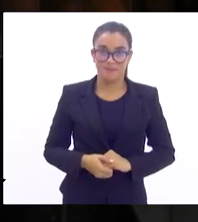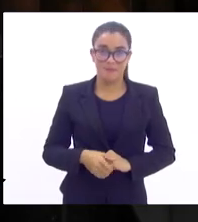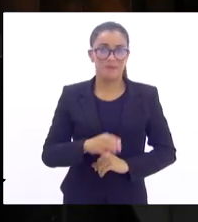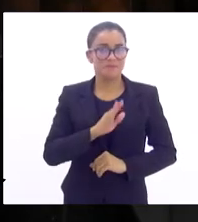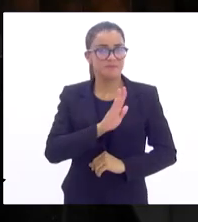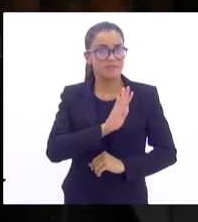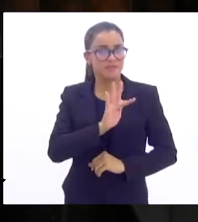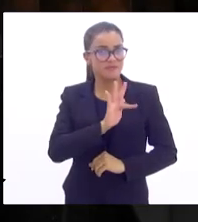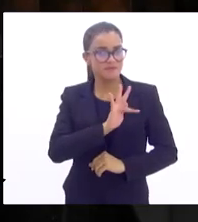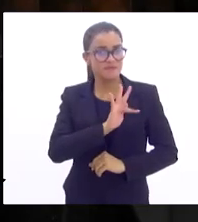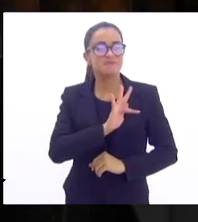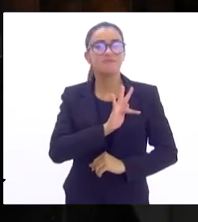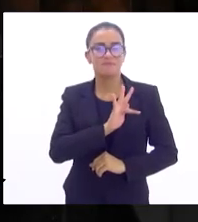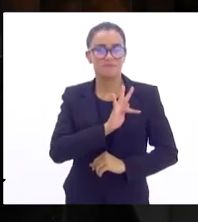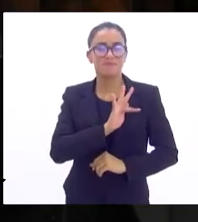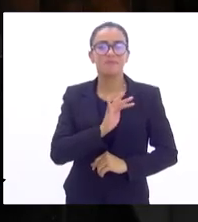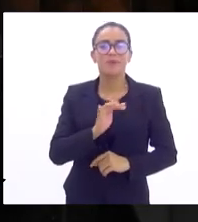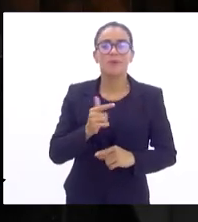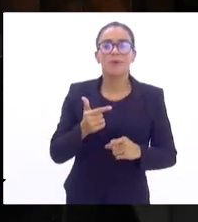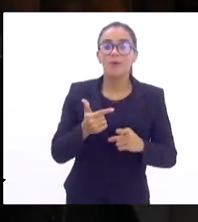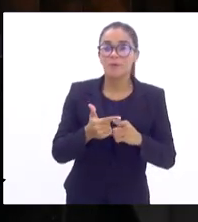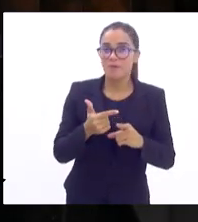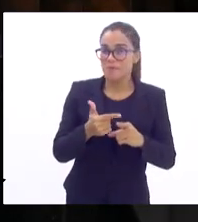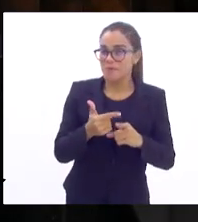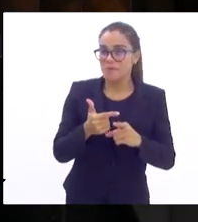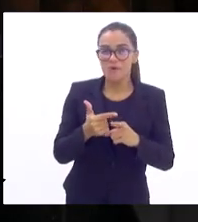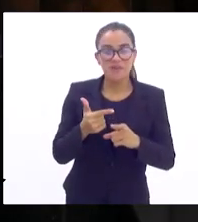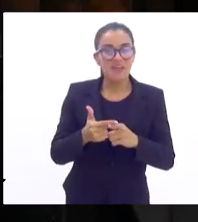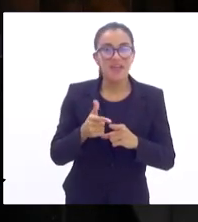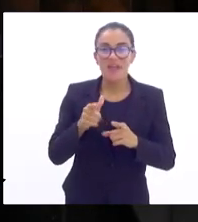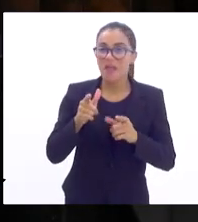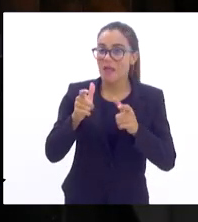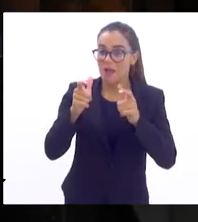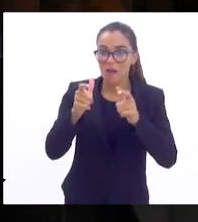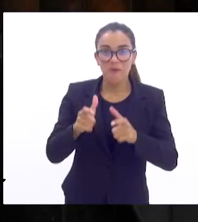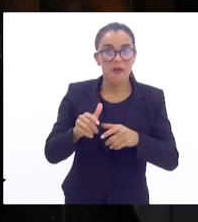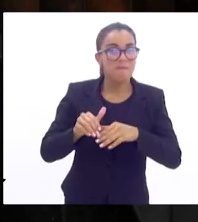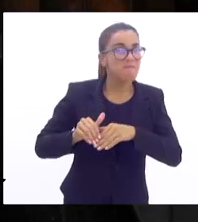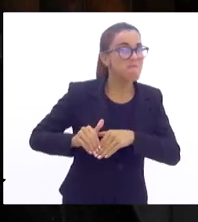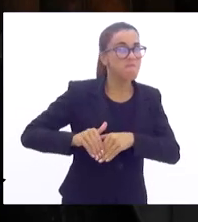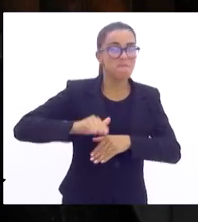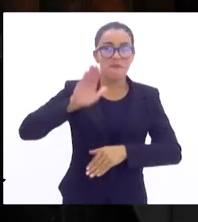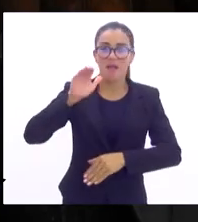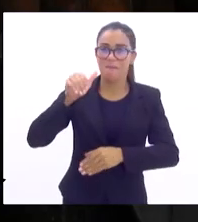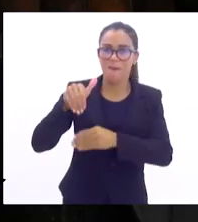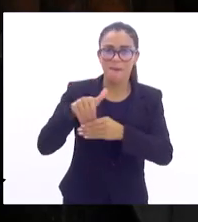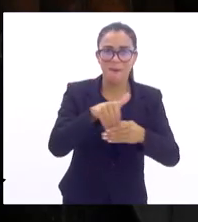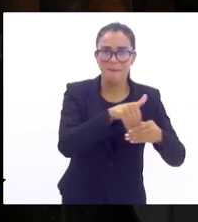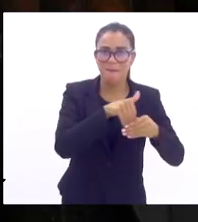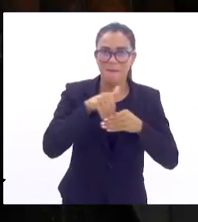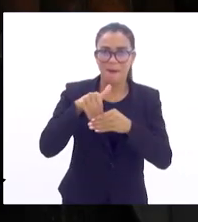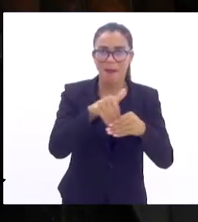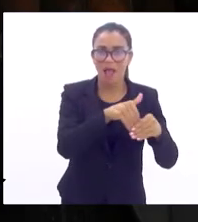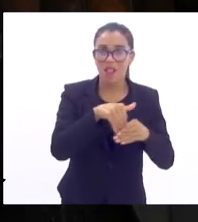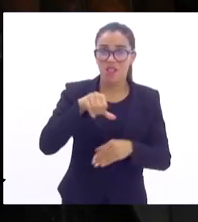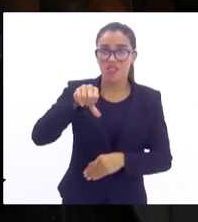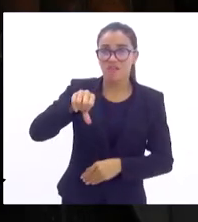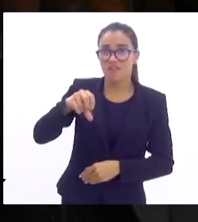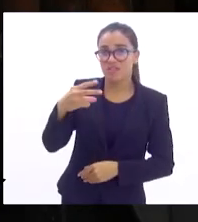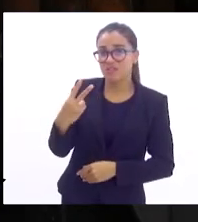porque é o seu maior reduto eleitoral em voto nos 92 municípios